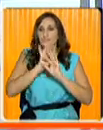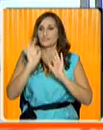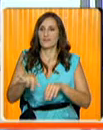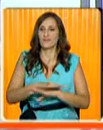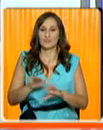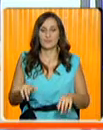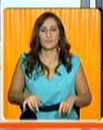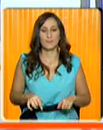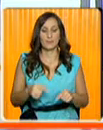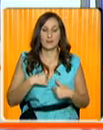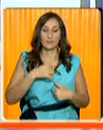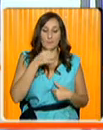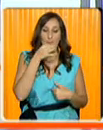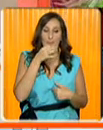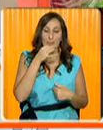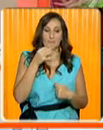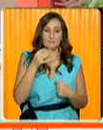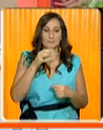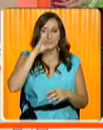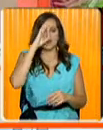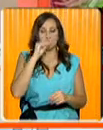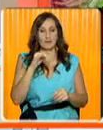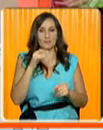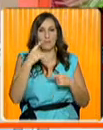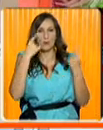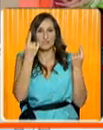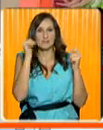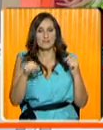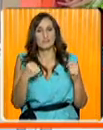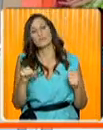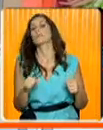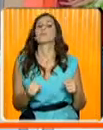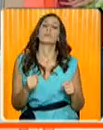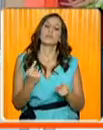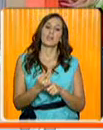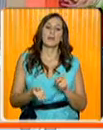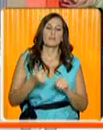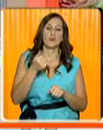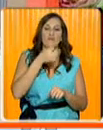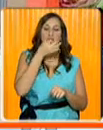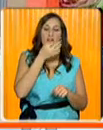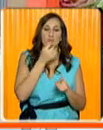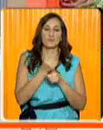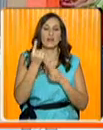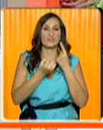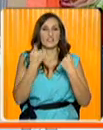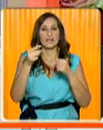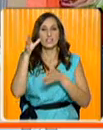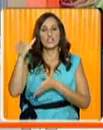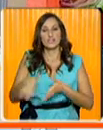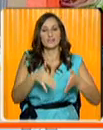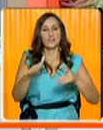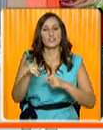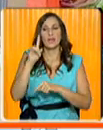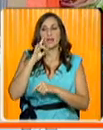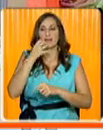Sim, eu falo ali às tantas, não sei se conhece, não, de que é melhor eles falarem, porque eles às vezes têm uma estratégia que é: